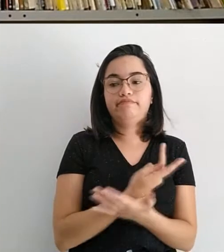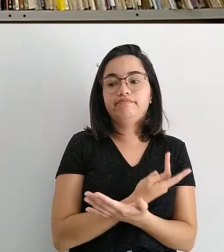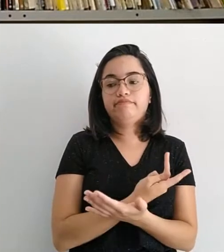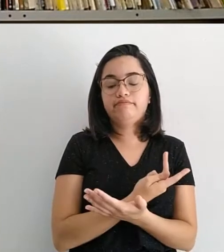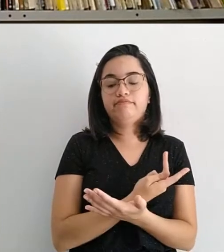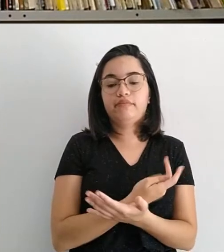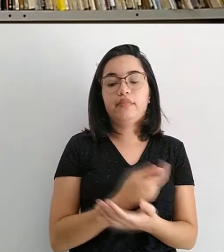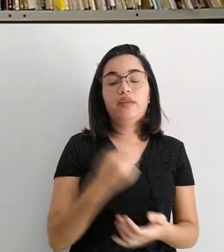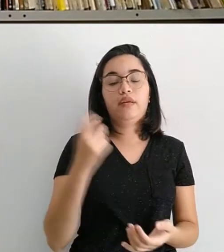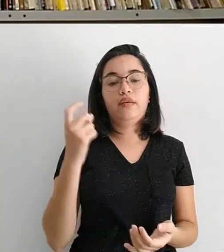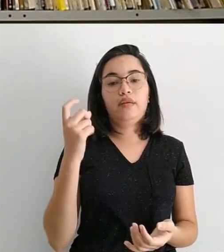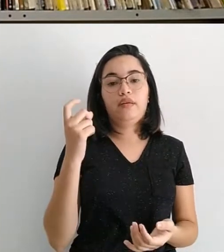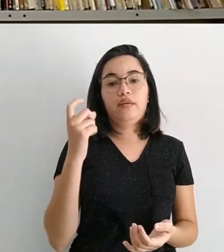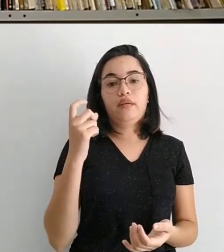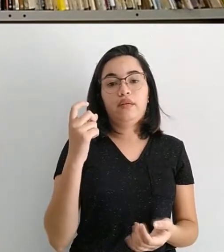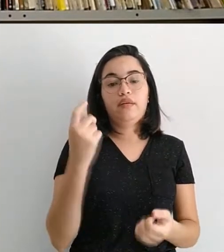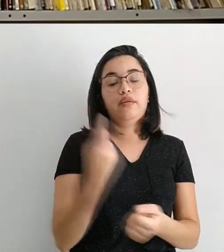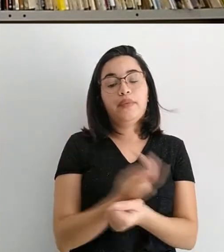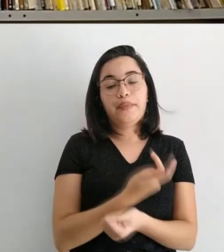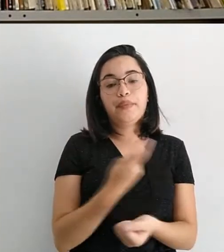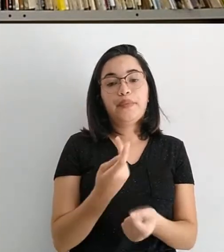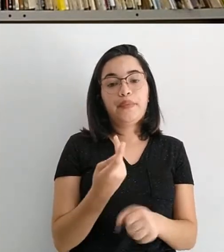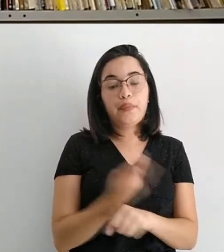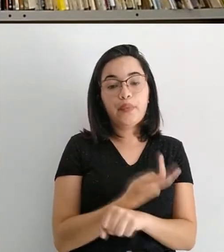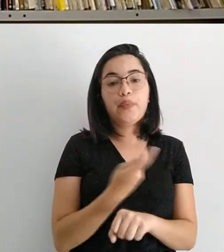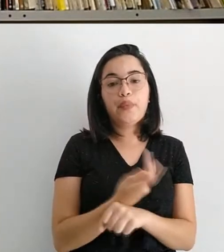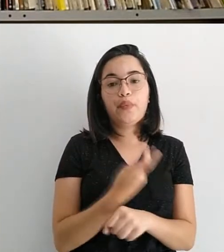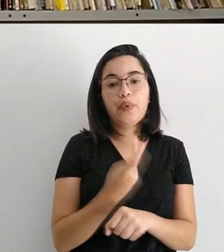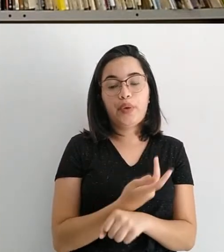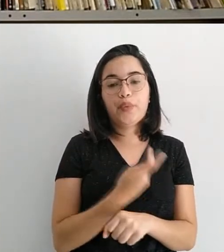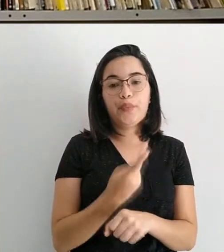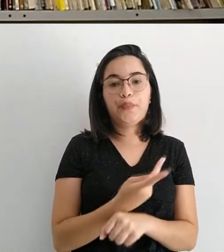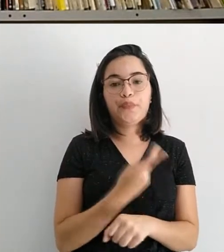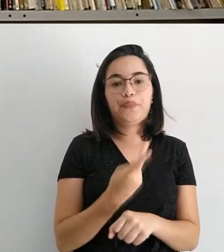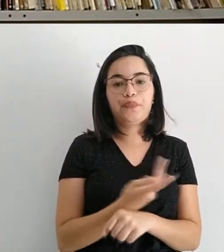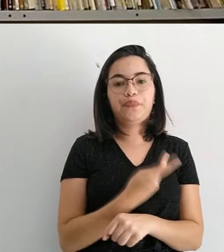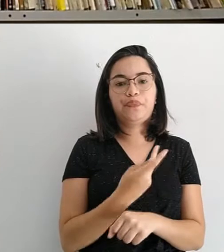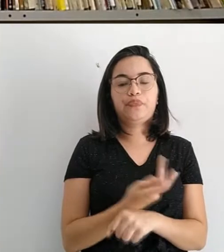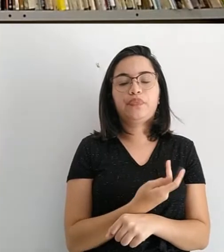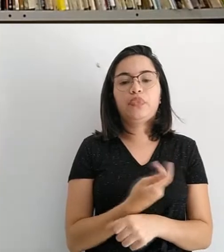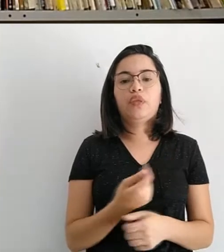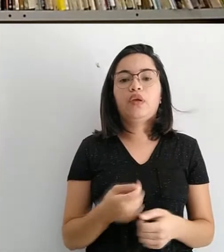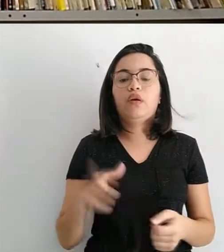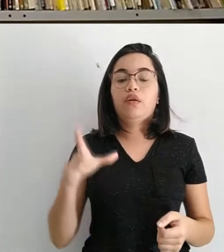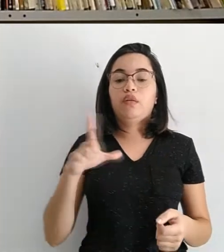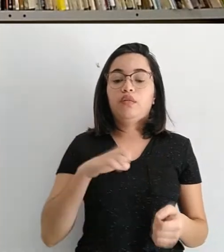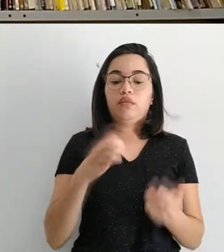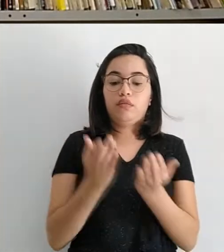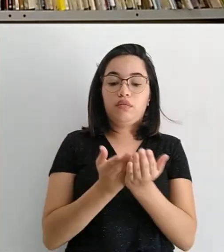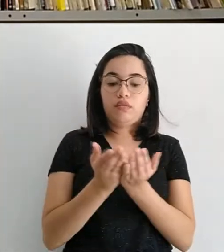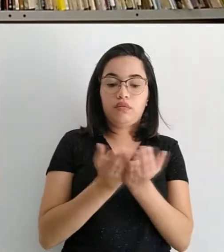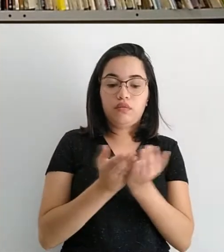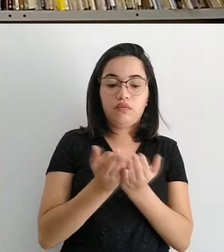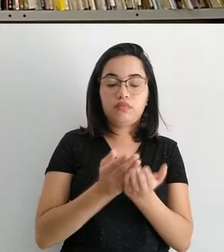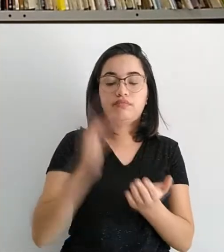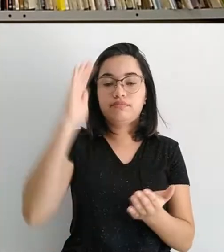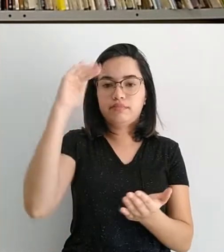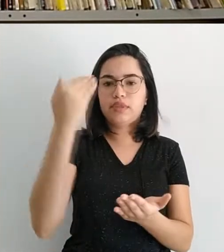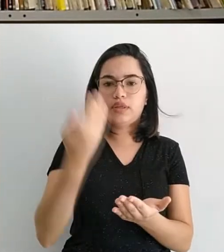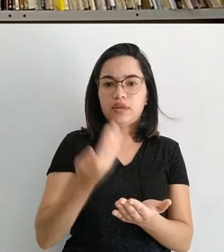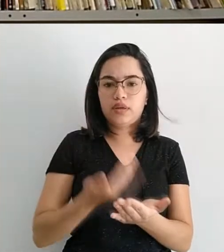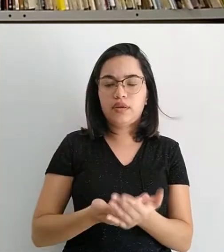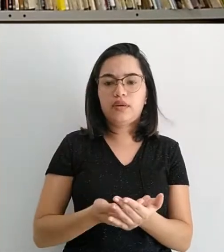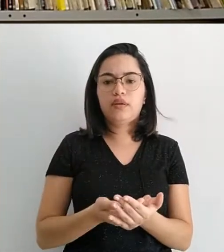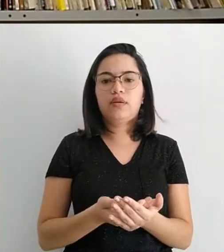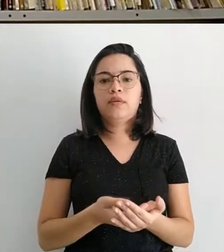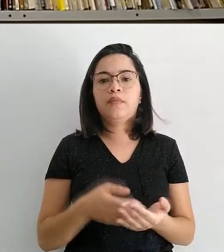acontecendo. Isso é um erro muito grave. Há pessoas, há crentes, né, que creem na onisciência